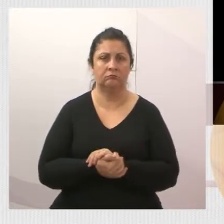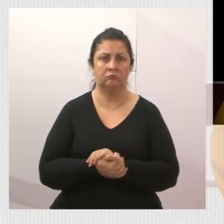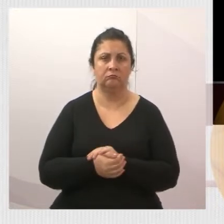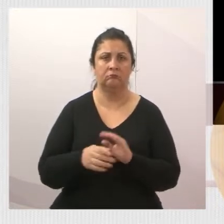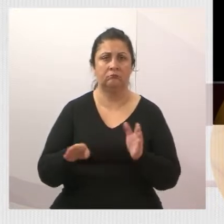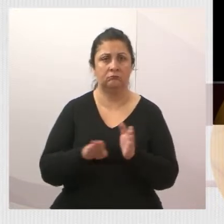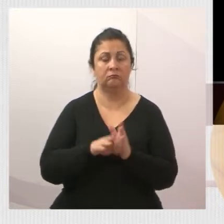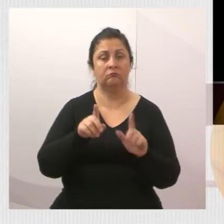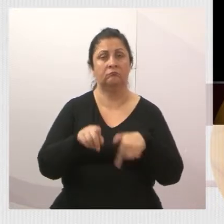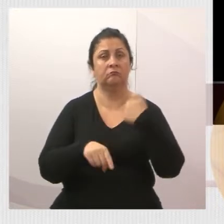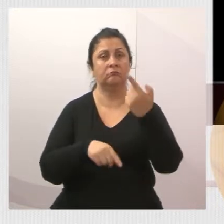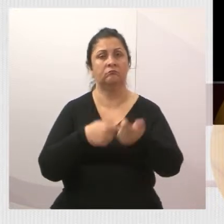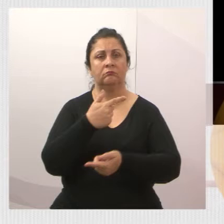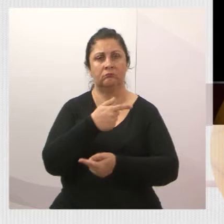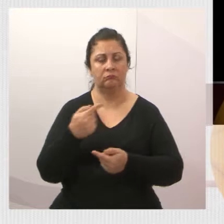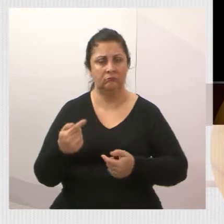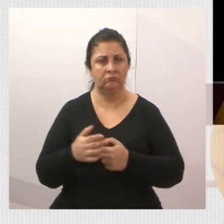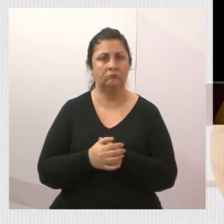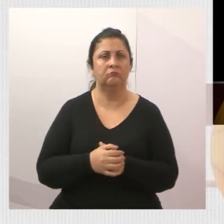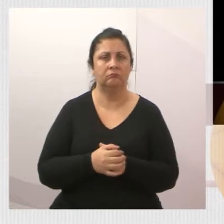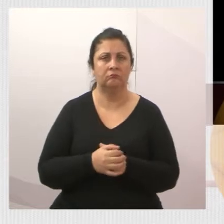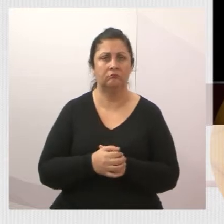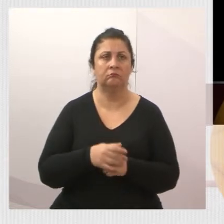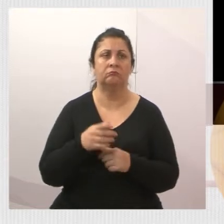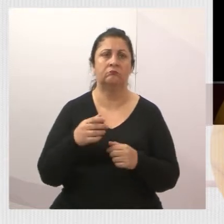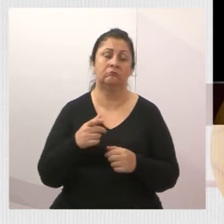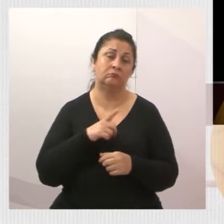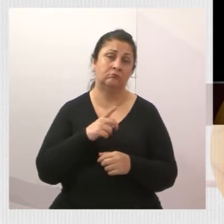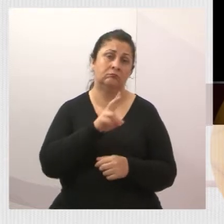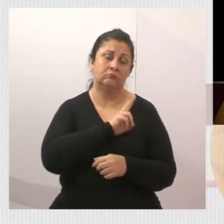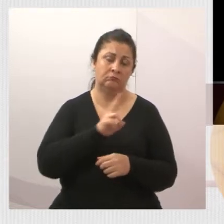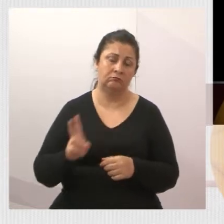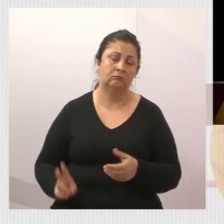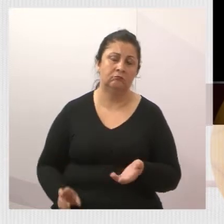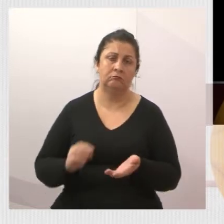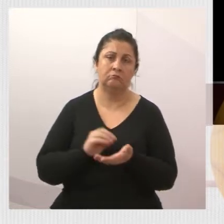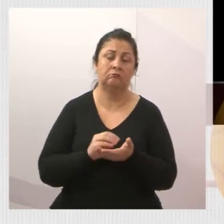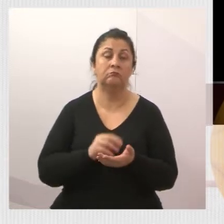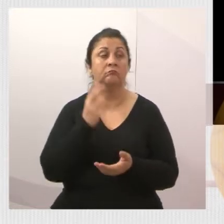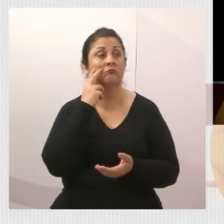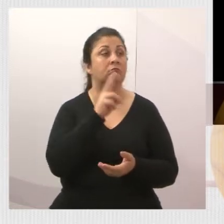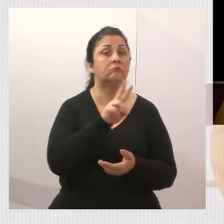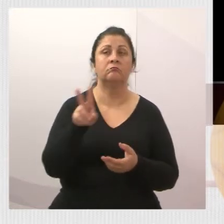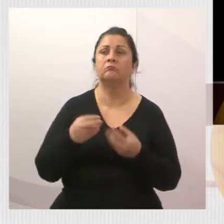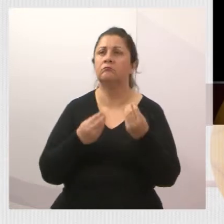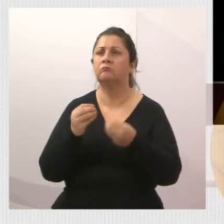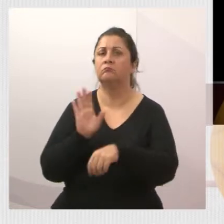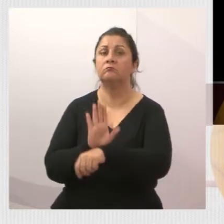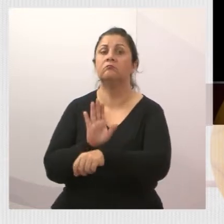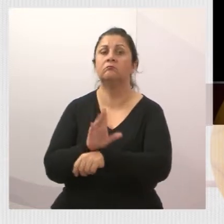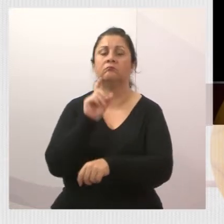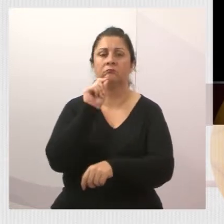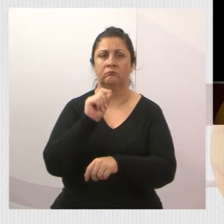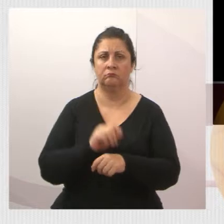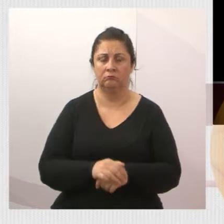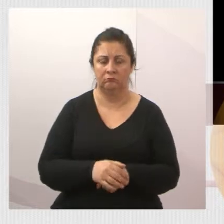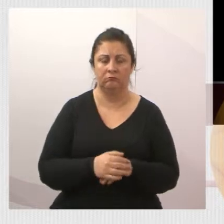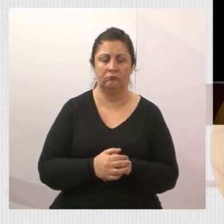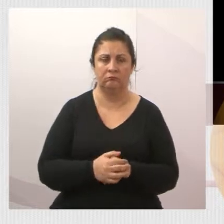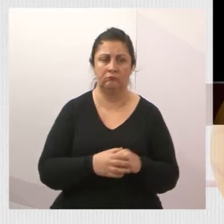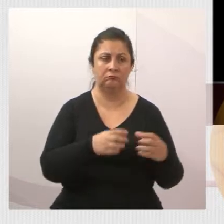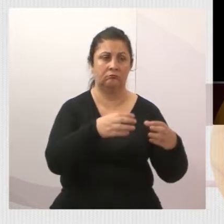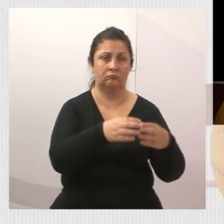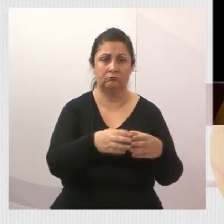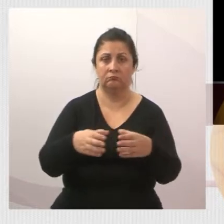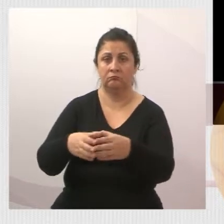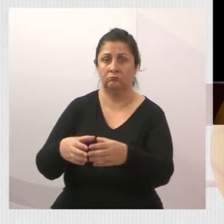semana. Alguns vereadores já colocaram e alguns outros ainda vão concluir, onde ele pode atender as entidades, pode atender o seu núcleo, os bairros e